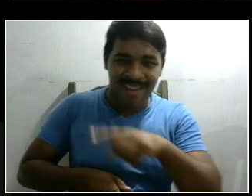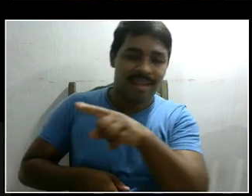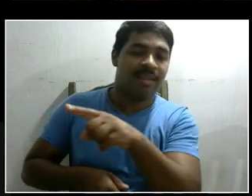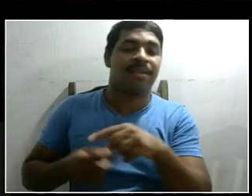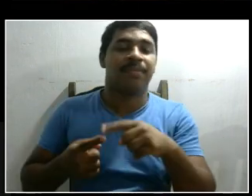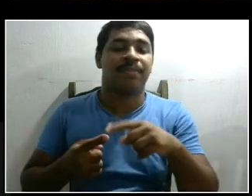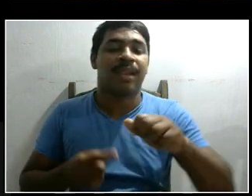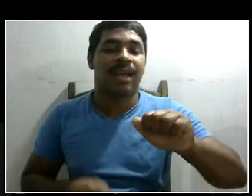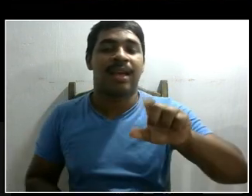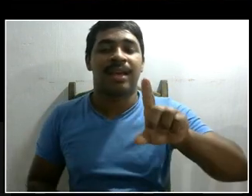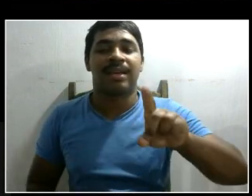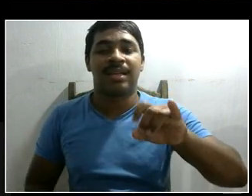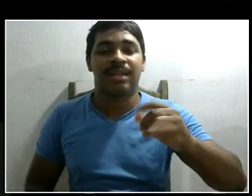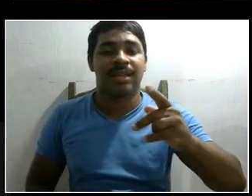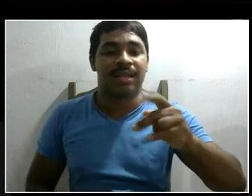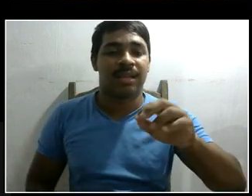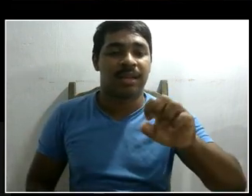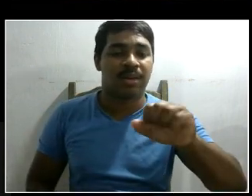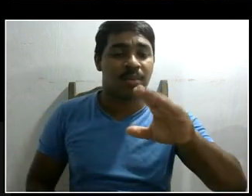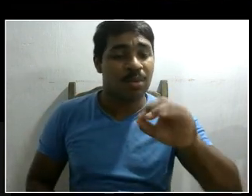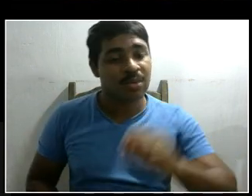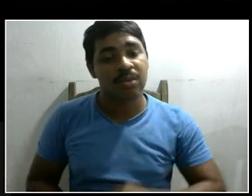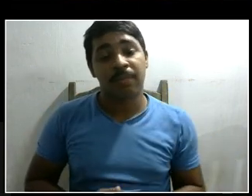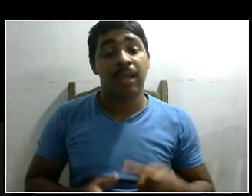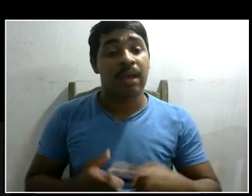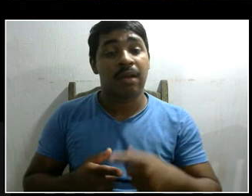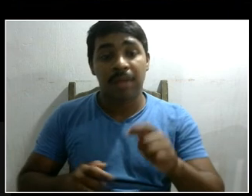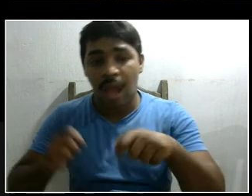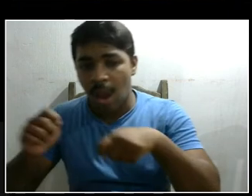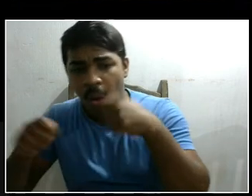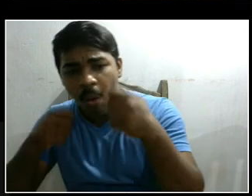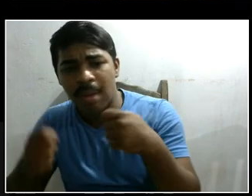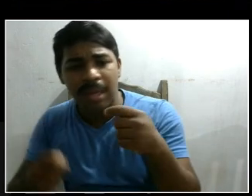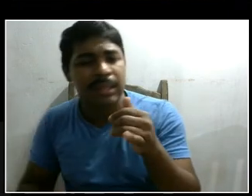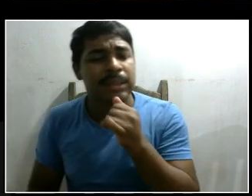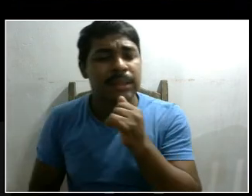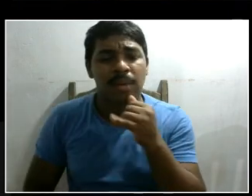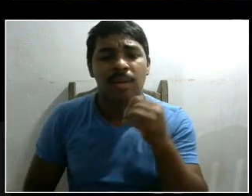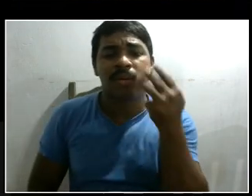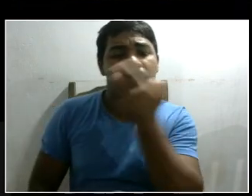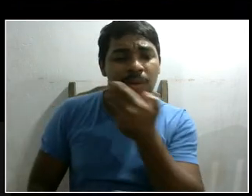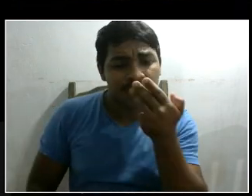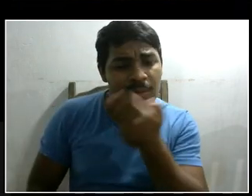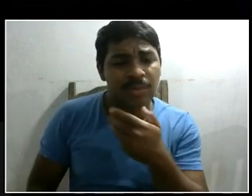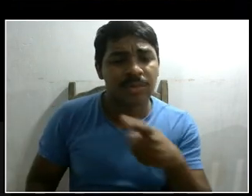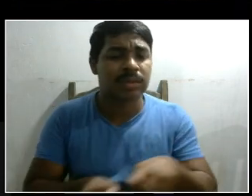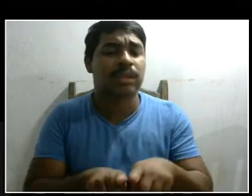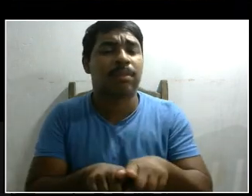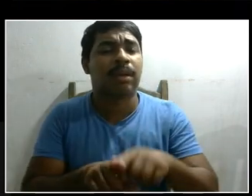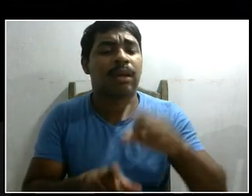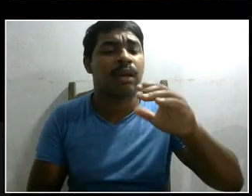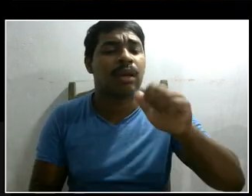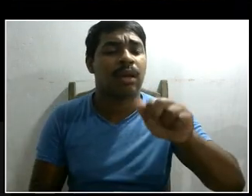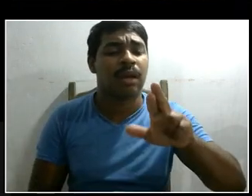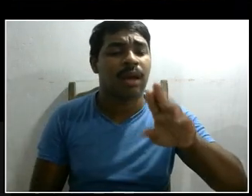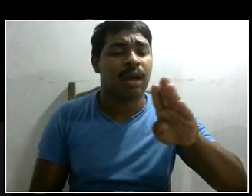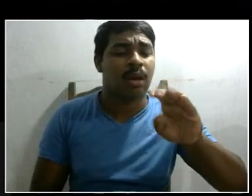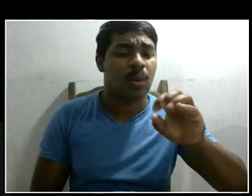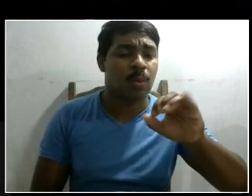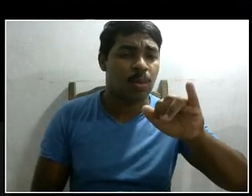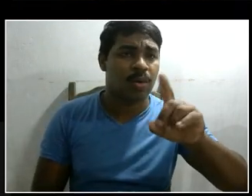assim, muito alimento rico em carboidratos, né, como massas, por exemplo, doce. Você come muito e gasta